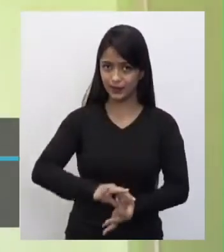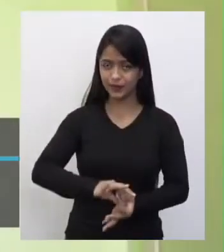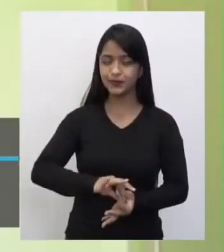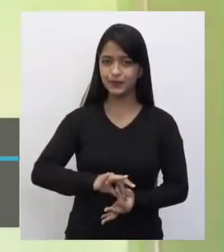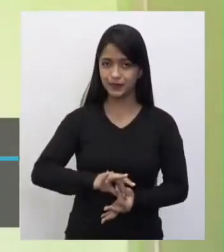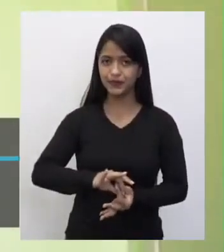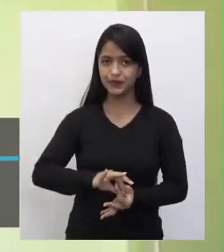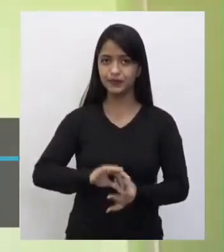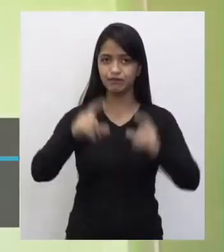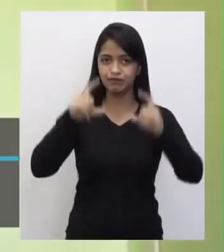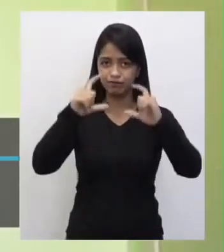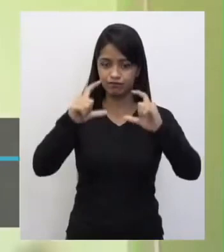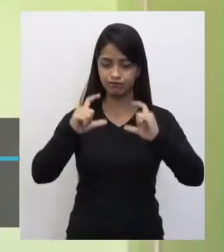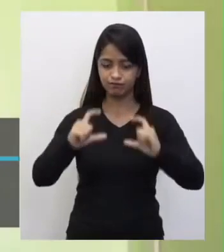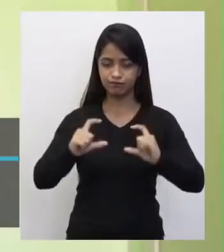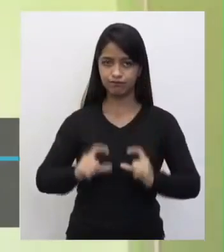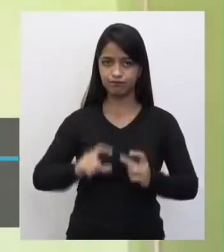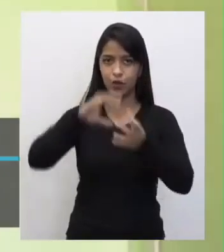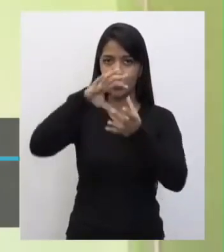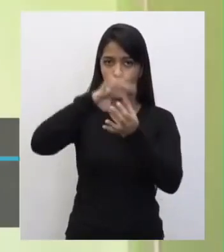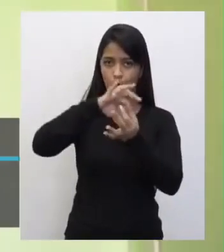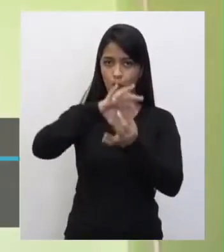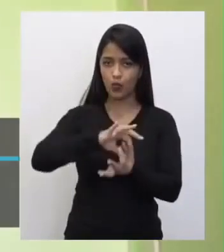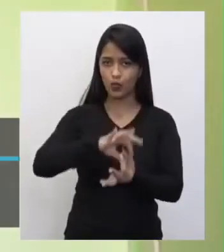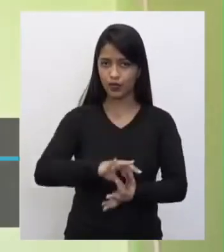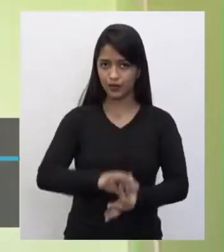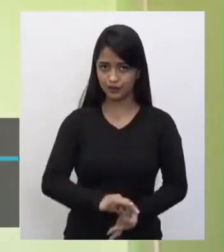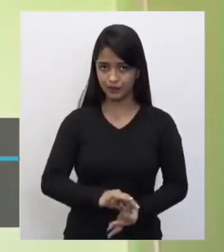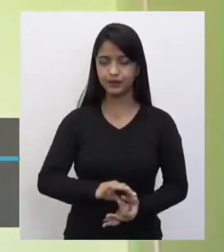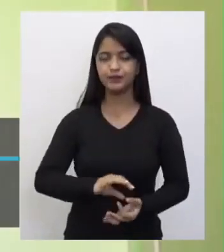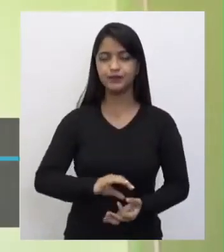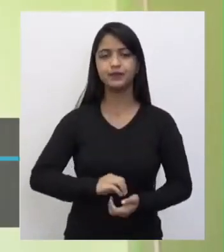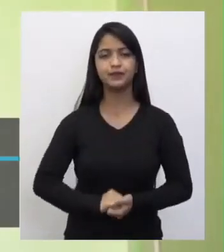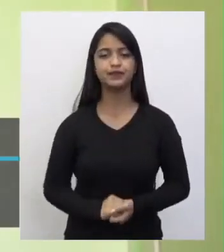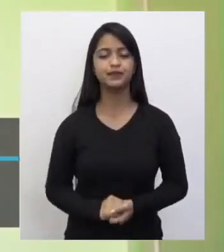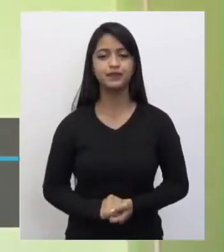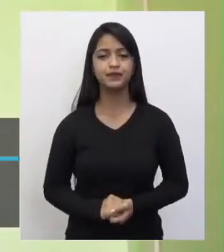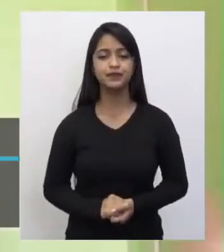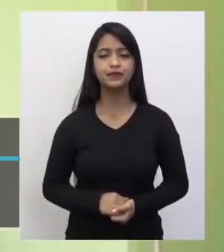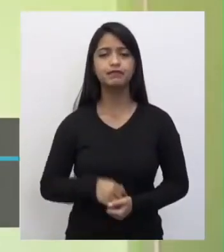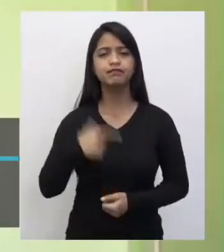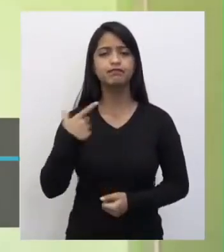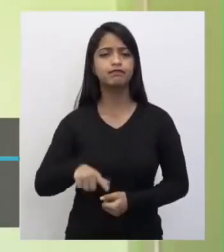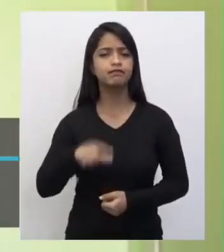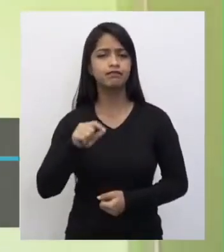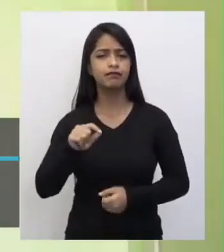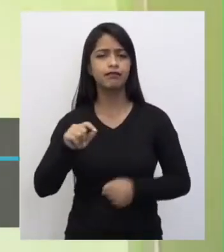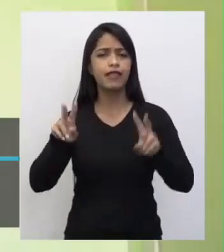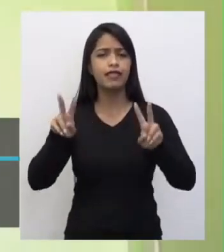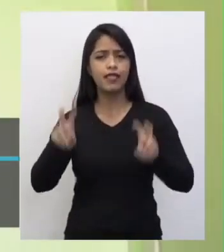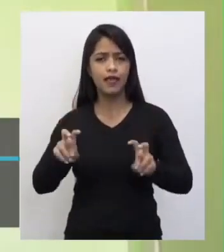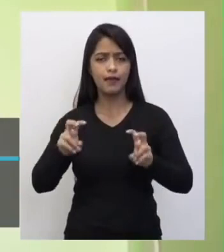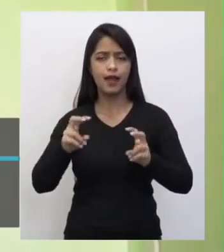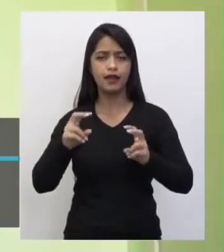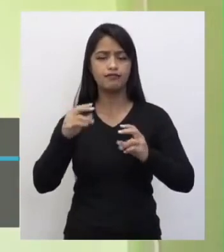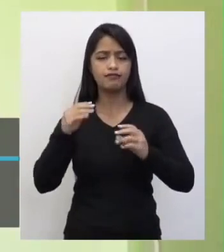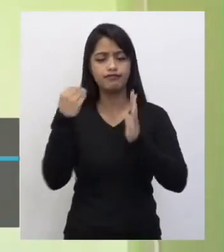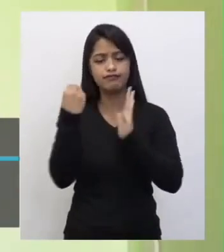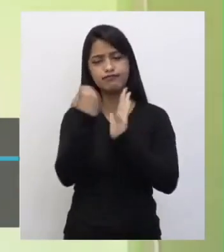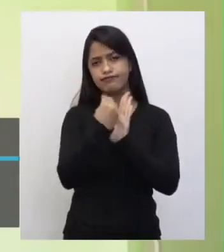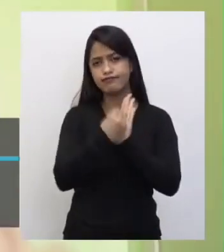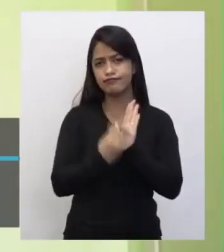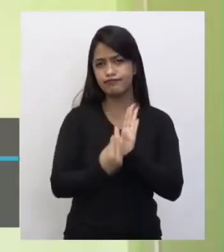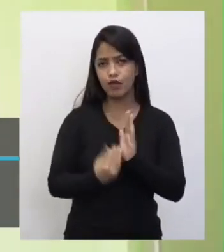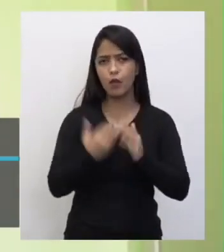que a gente vai fazendo, essa conexão entre os trechos do texto, e a progressão temática, que nada mais é